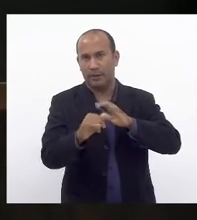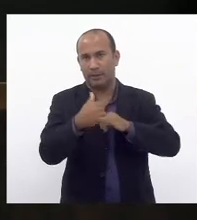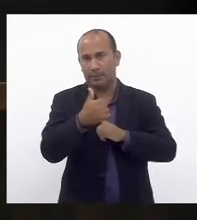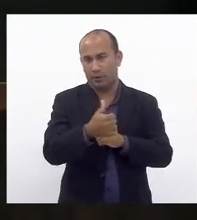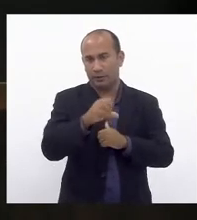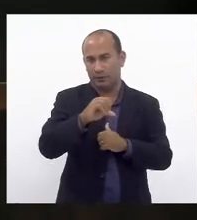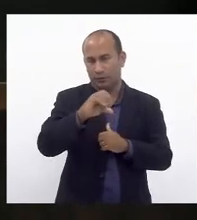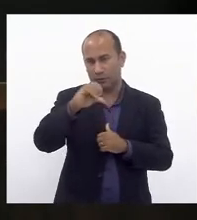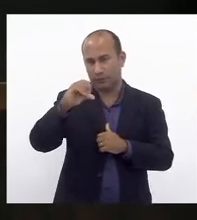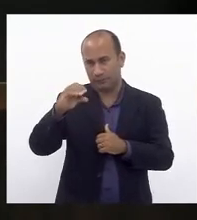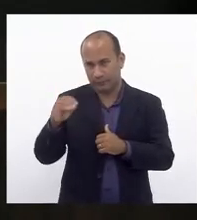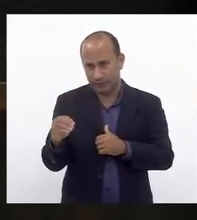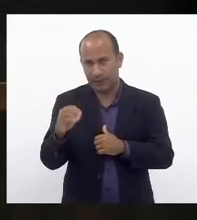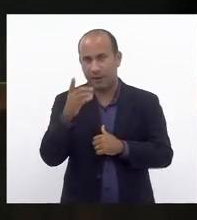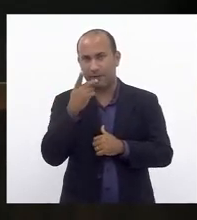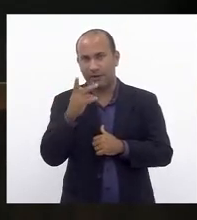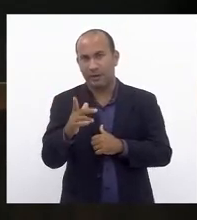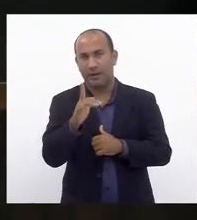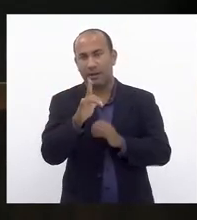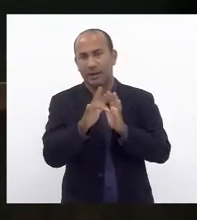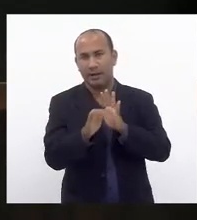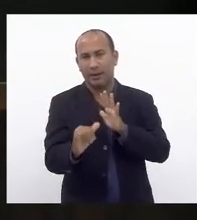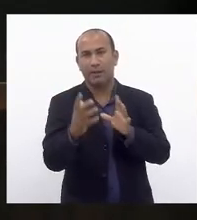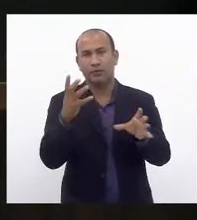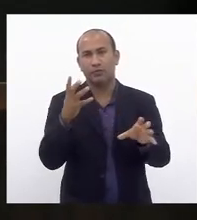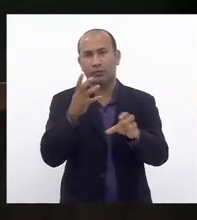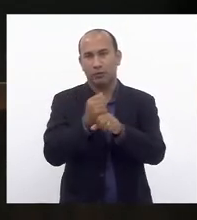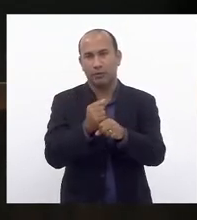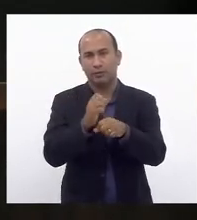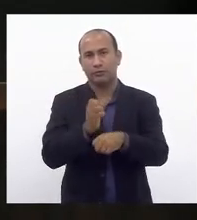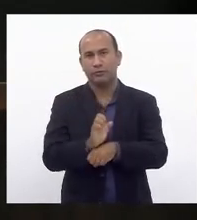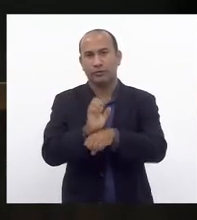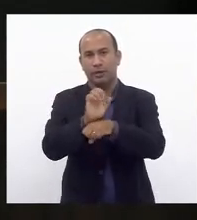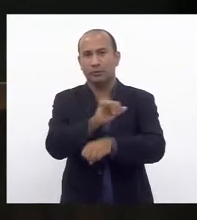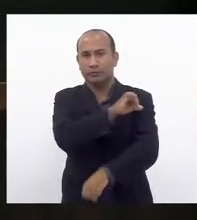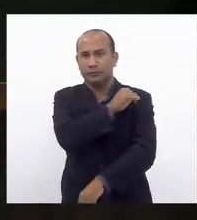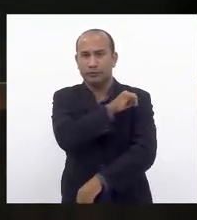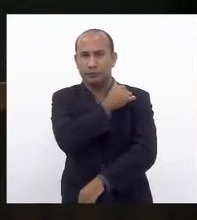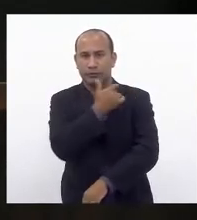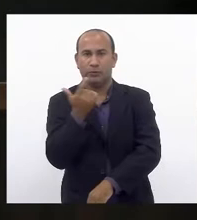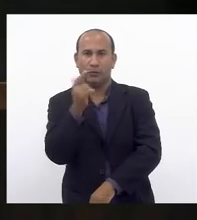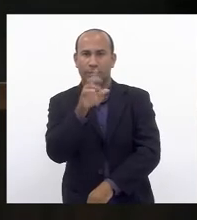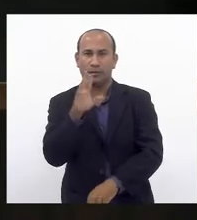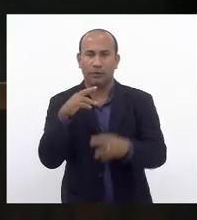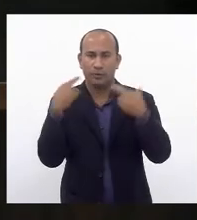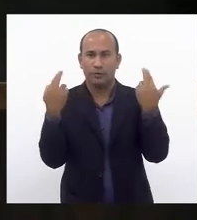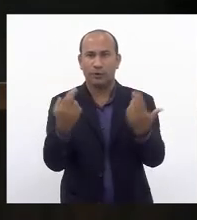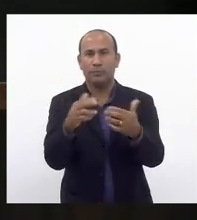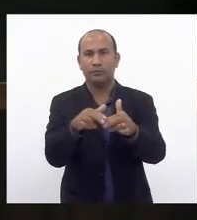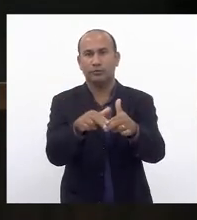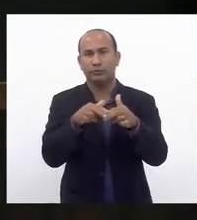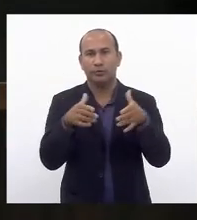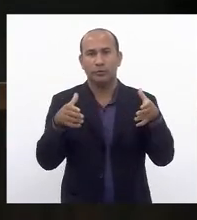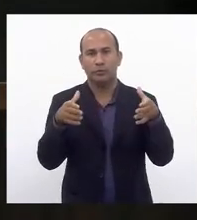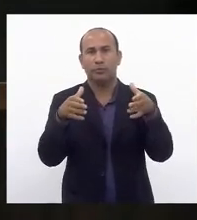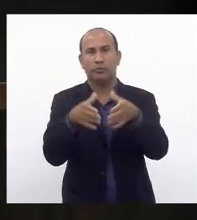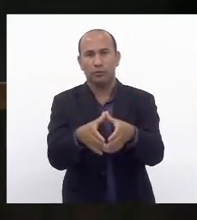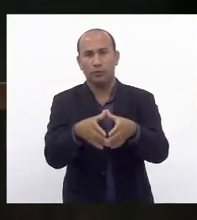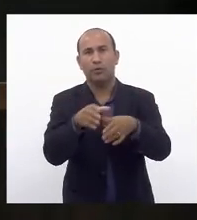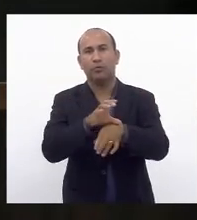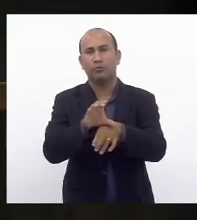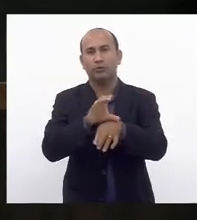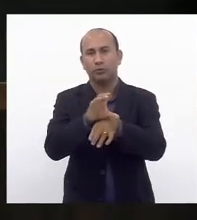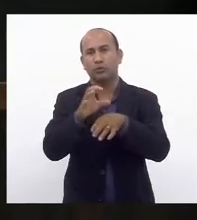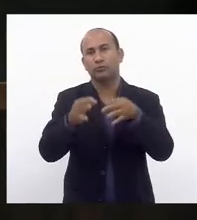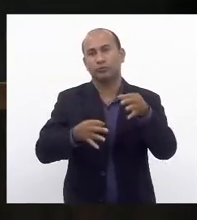63/1990, que institui a lei orgânica do Tribunal de Contas do Estado do Rio de Janeiro e adota outras providências. Pendente parecer das comissões de Constituição e